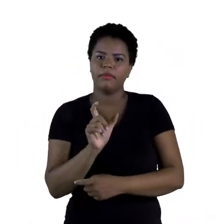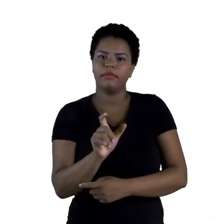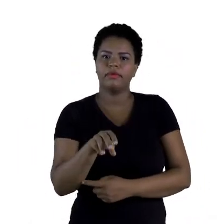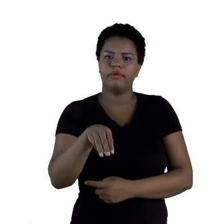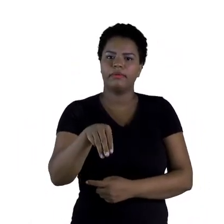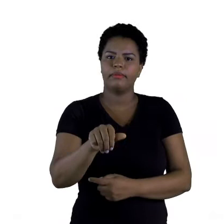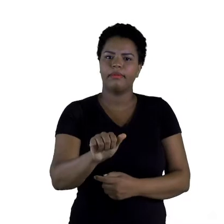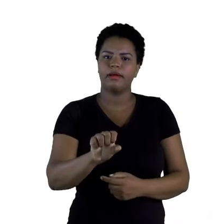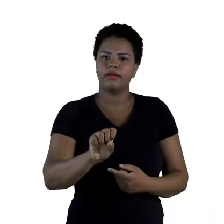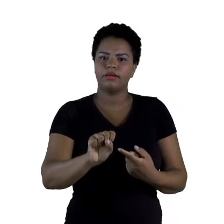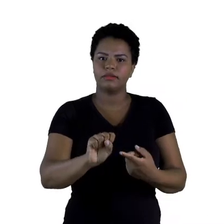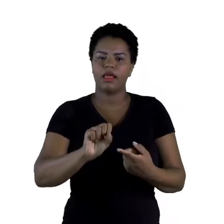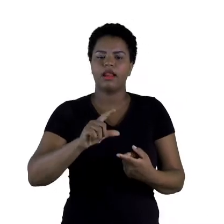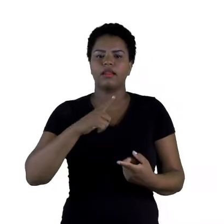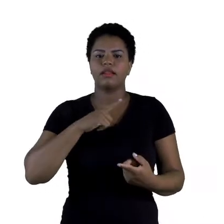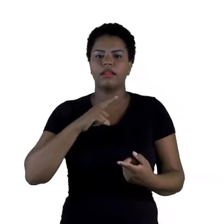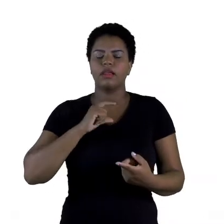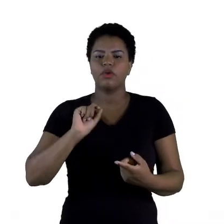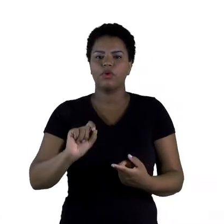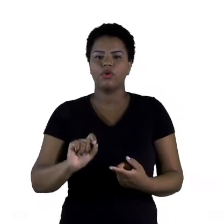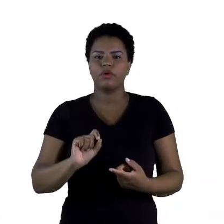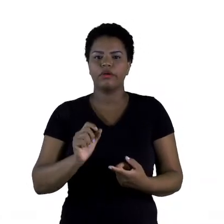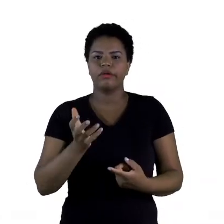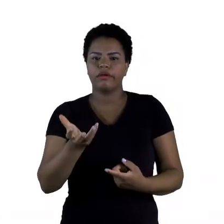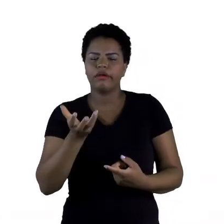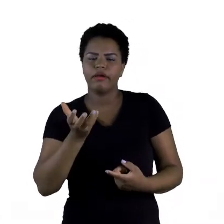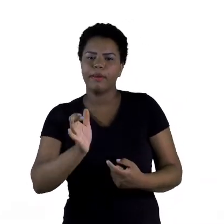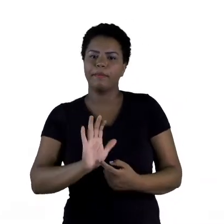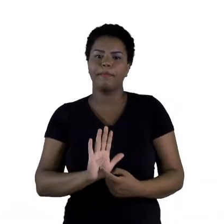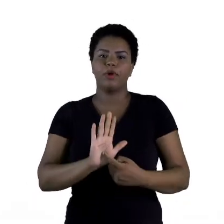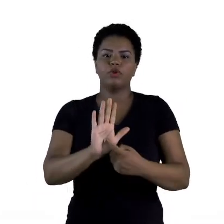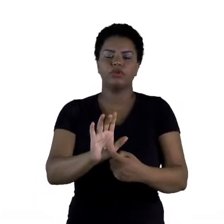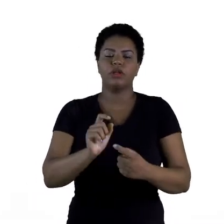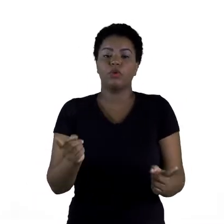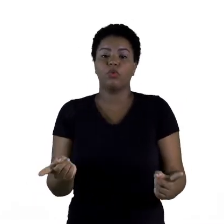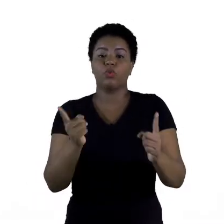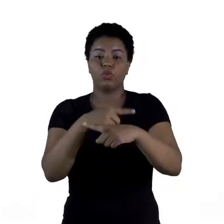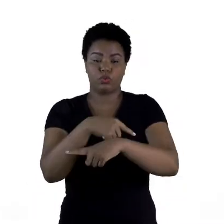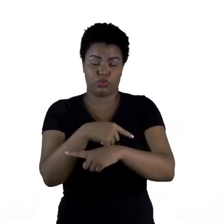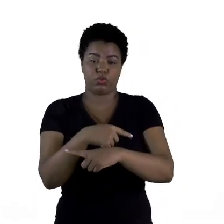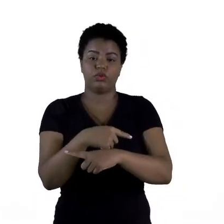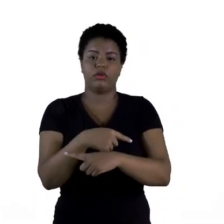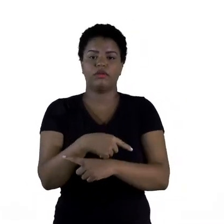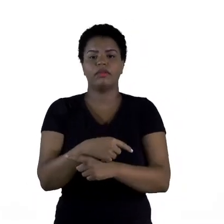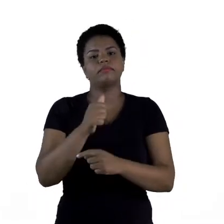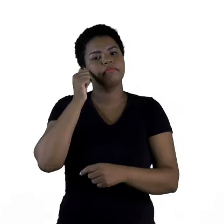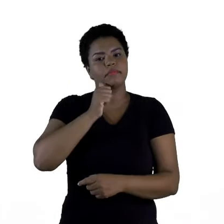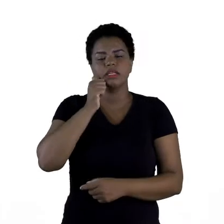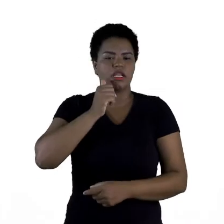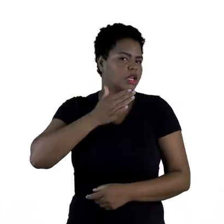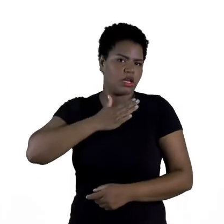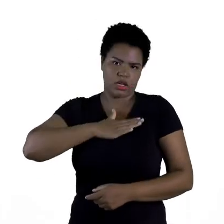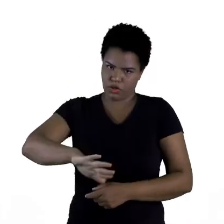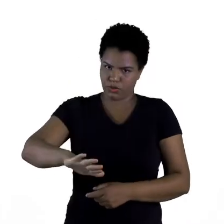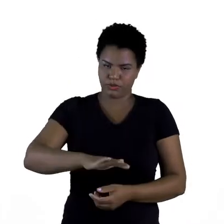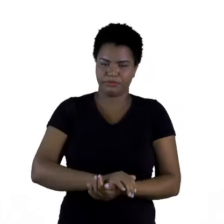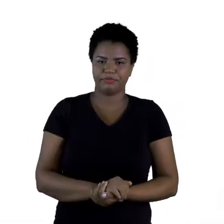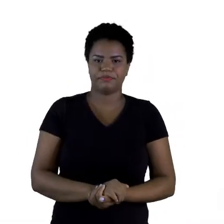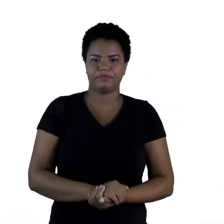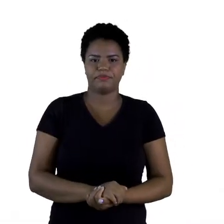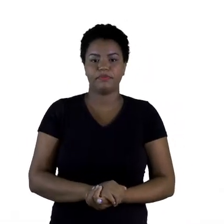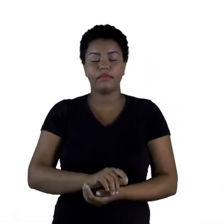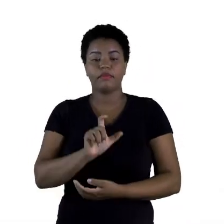a intenção de justificar, de falar o contrário, né, do que a Marcela gosta. Essa palavrinha